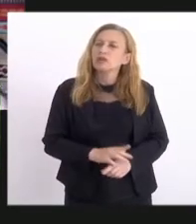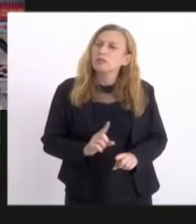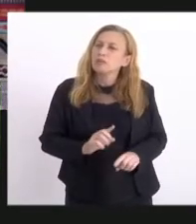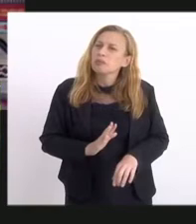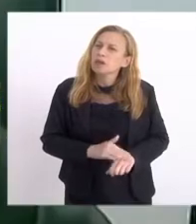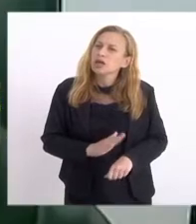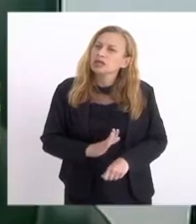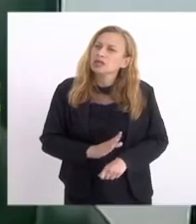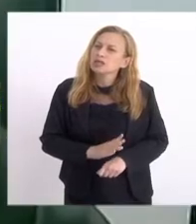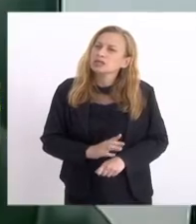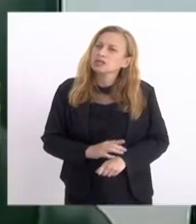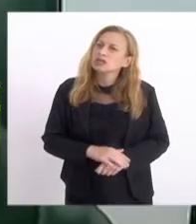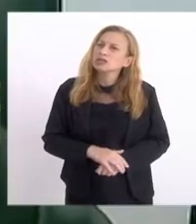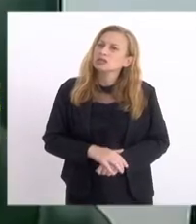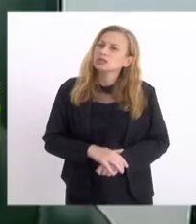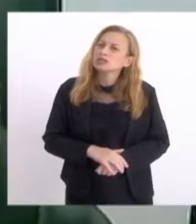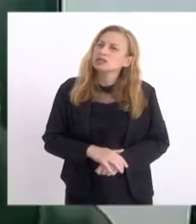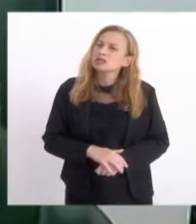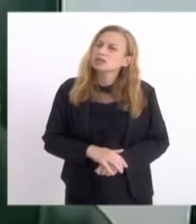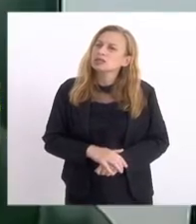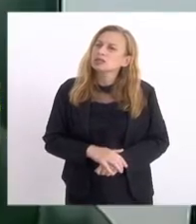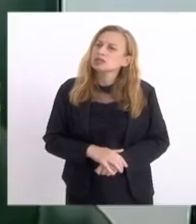Mas eu